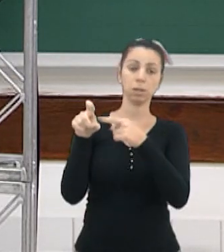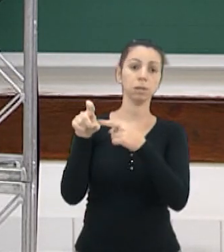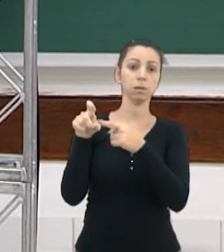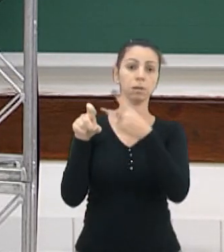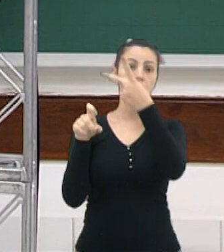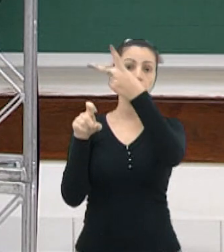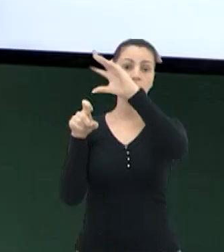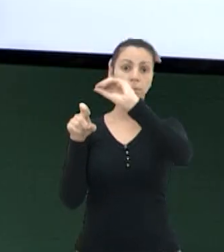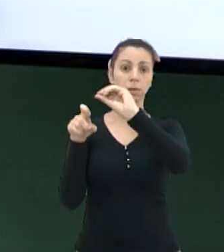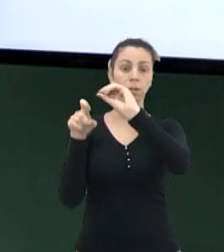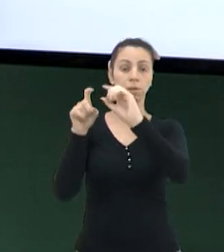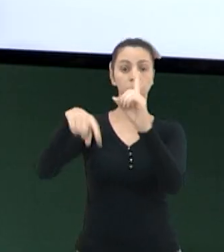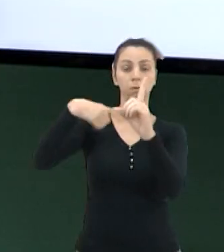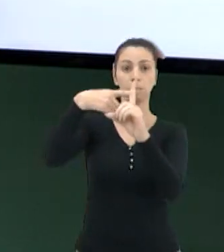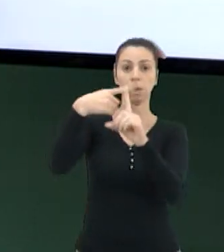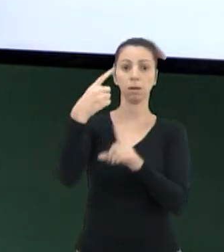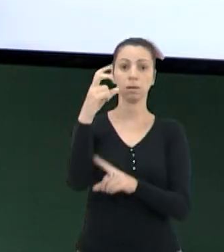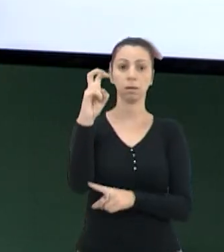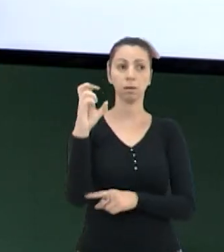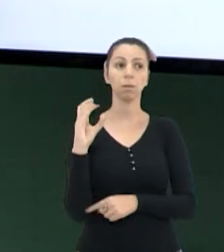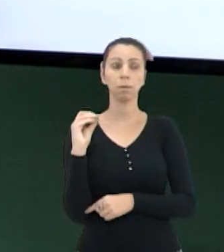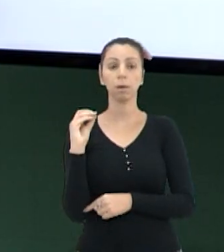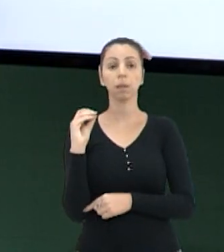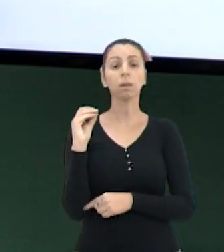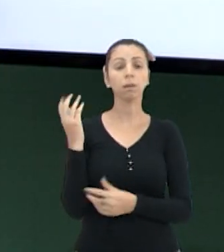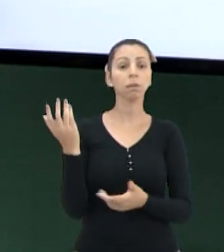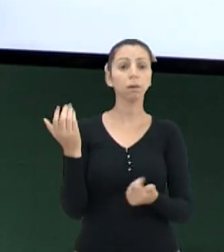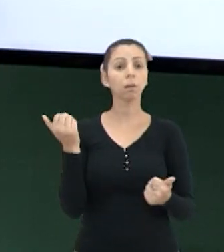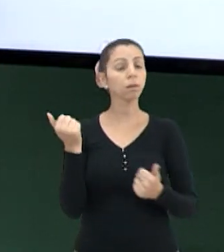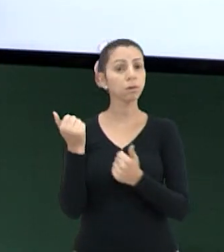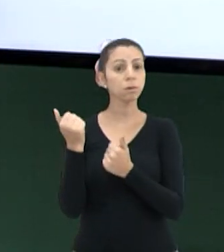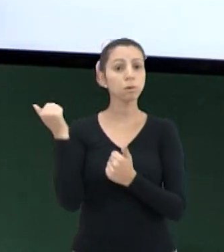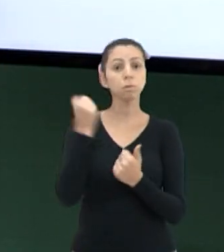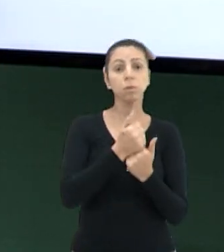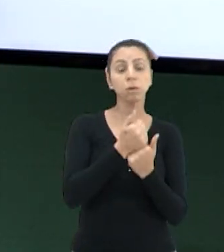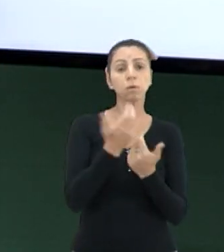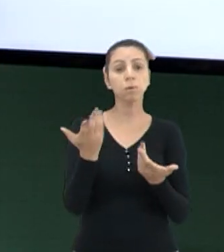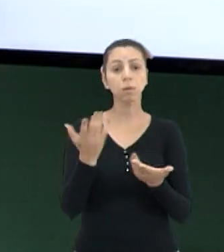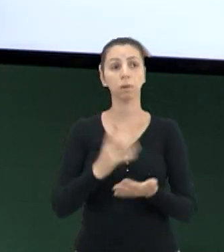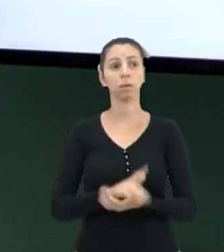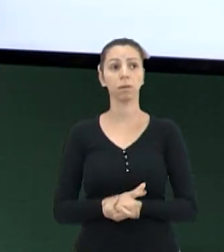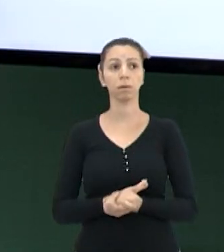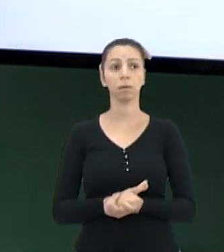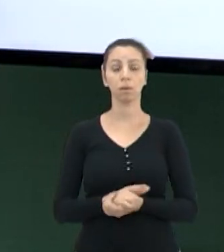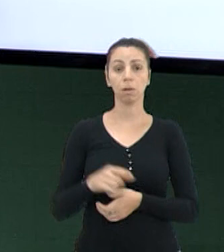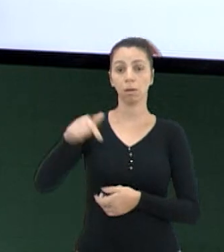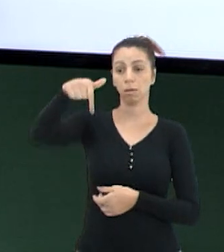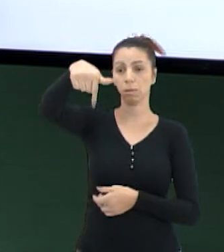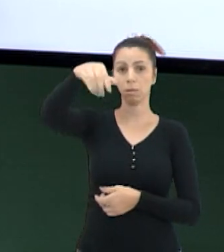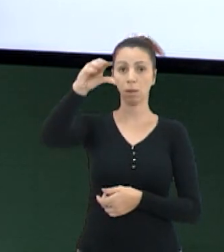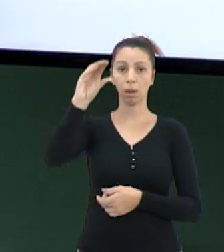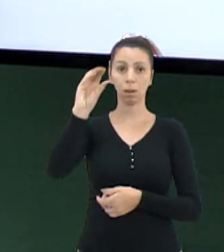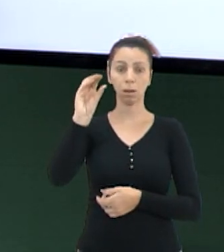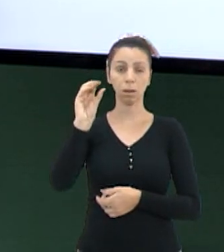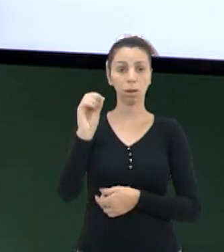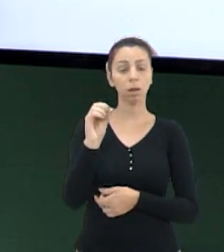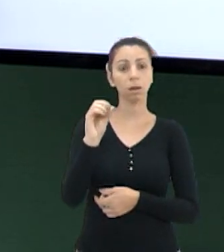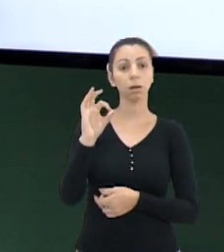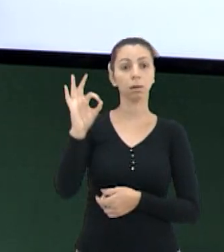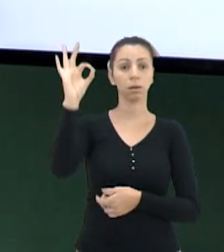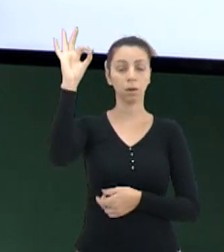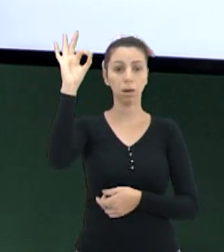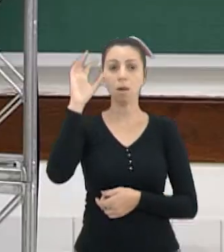20 mais 50, quanto que vai me dar isso? 70 graus. 70 graus é a